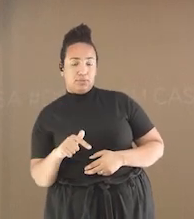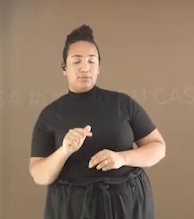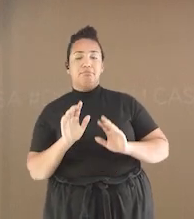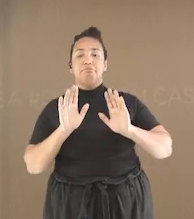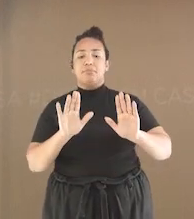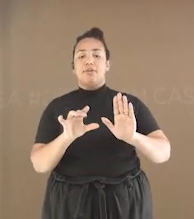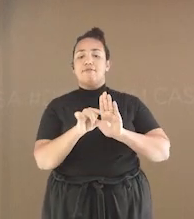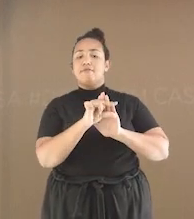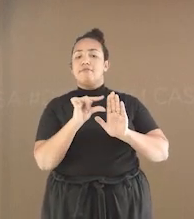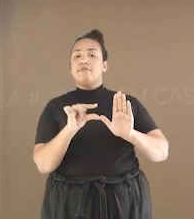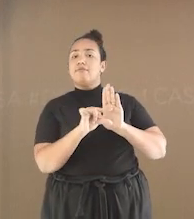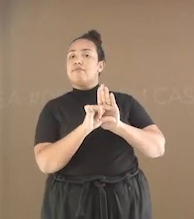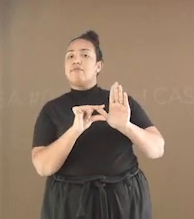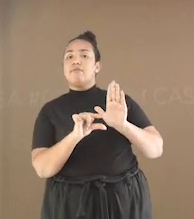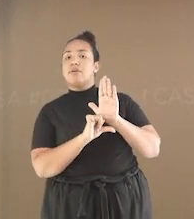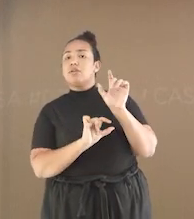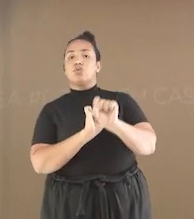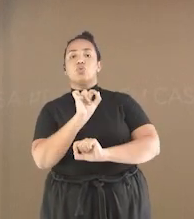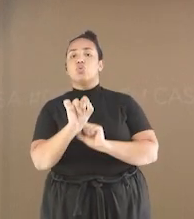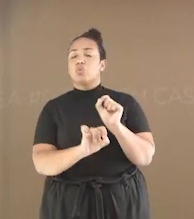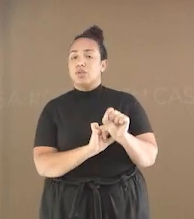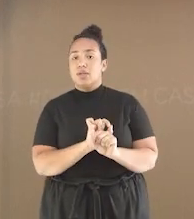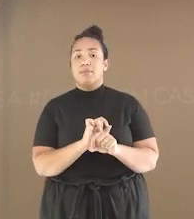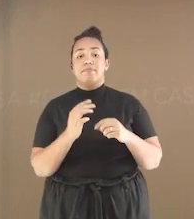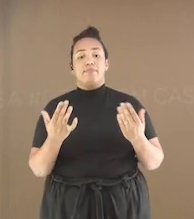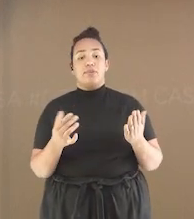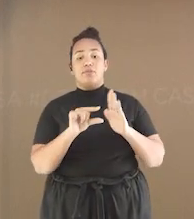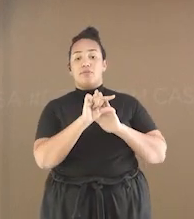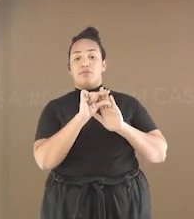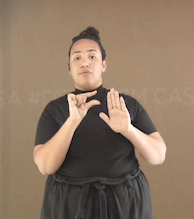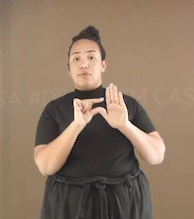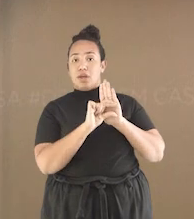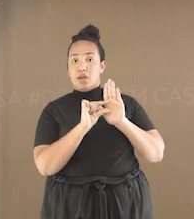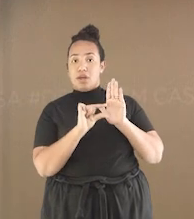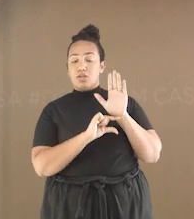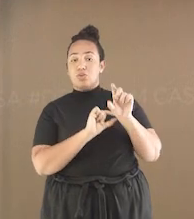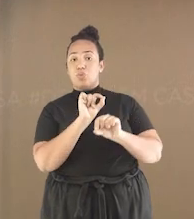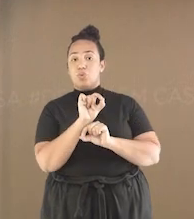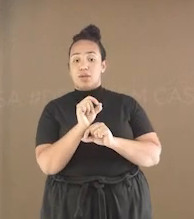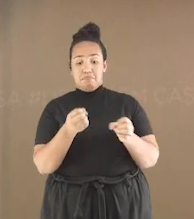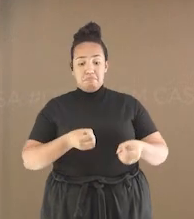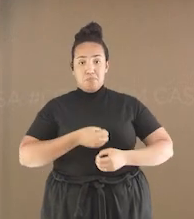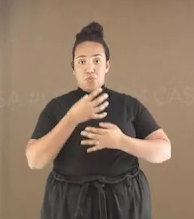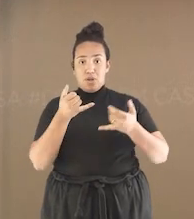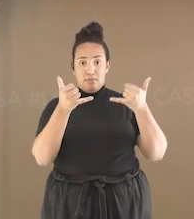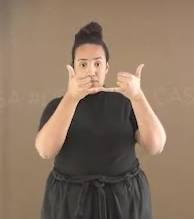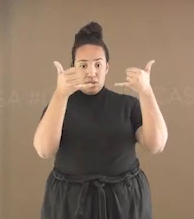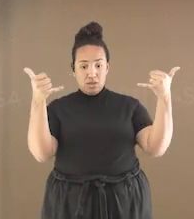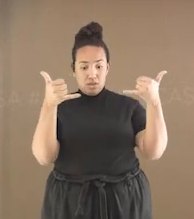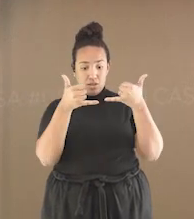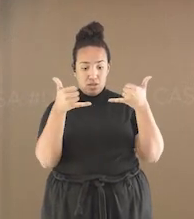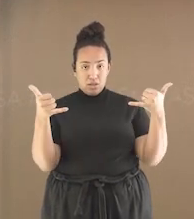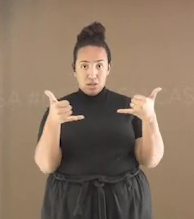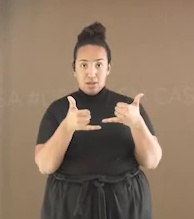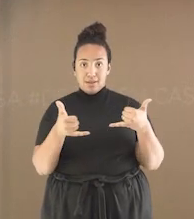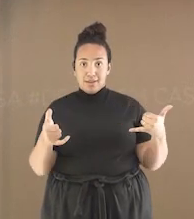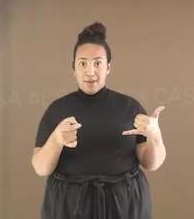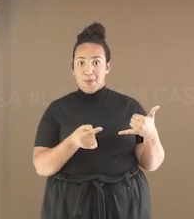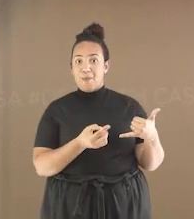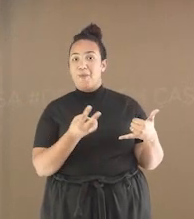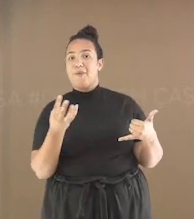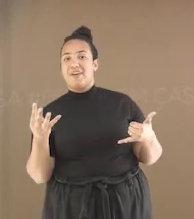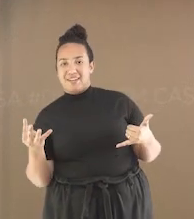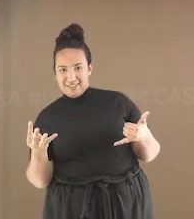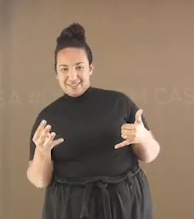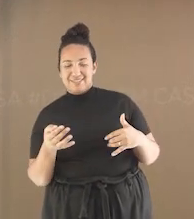versos, professora? Os versos são a quantidade de linhas que constituem um poema, ou seja, é a quantidade